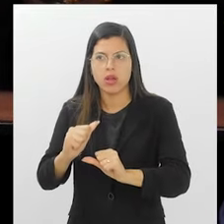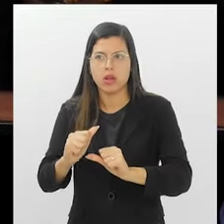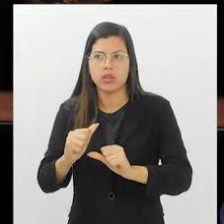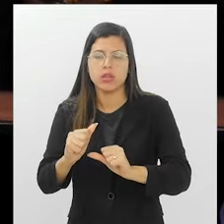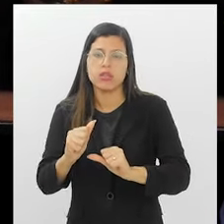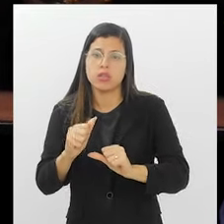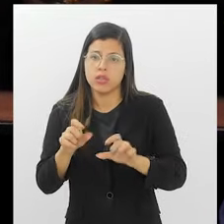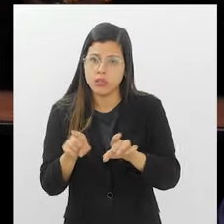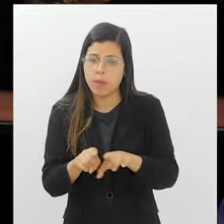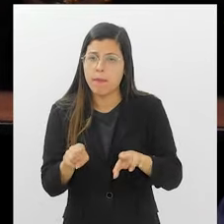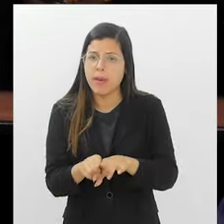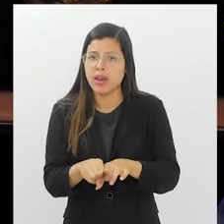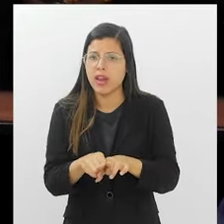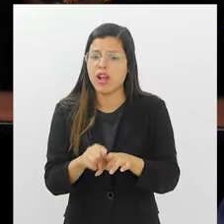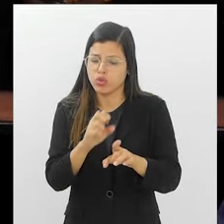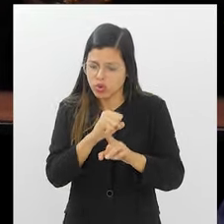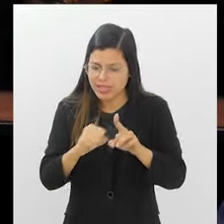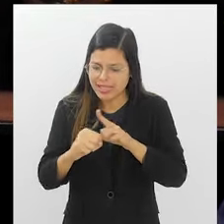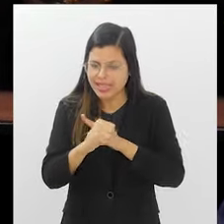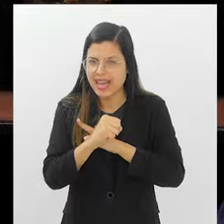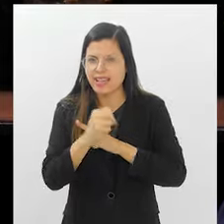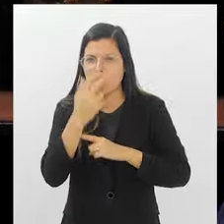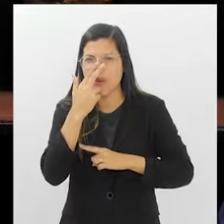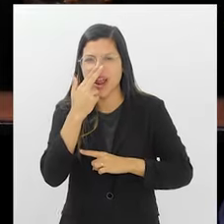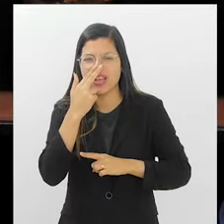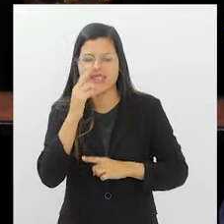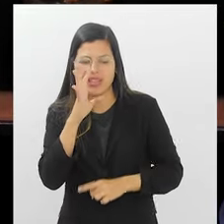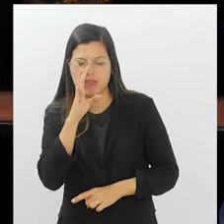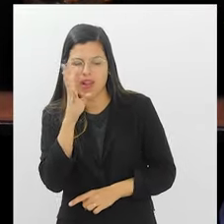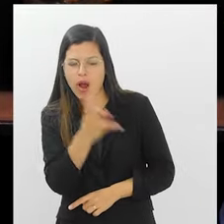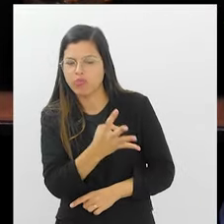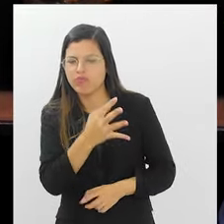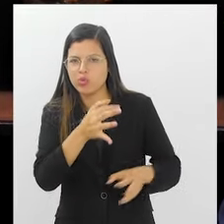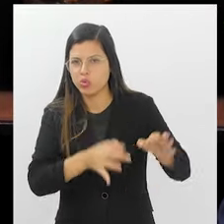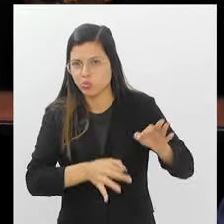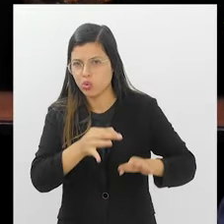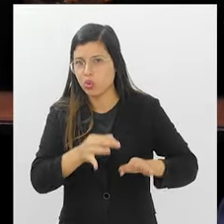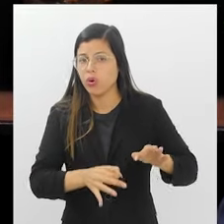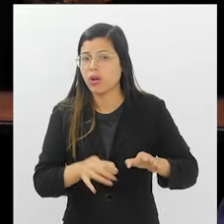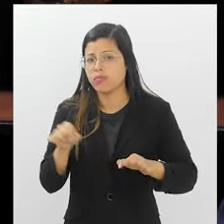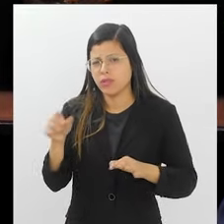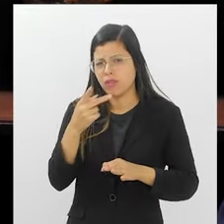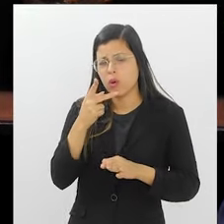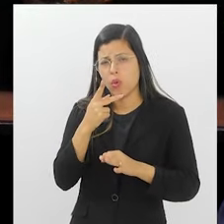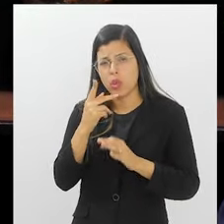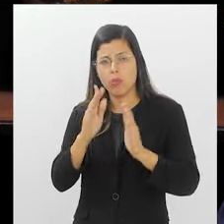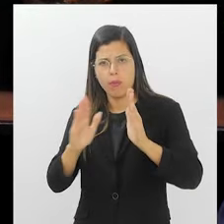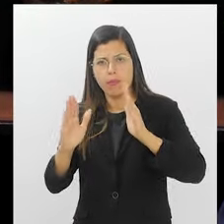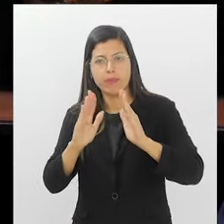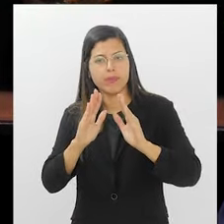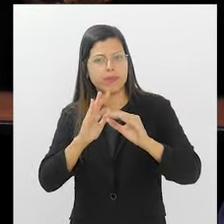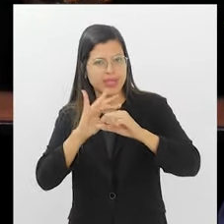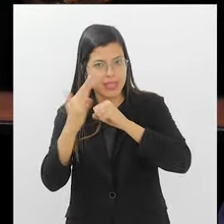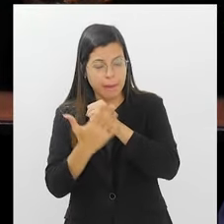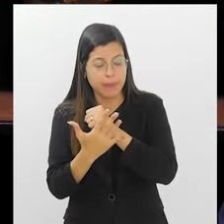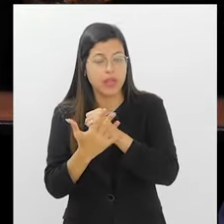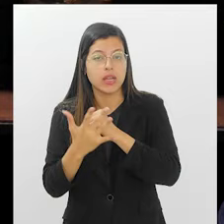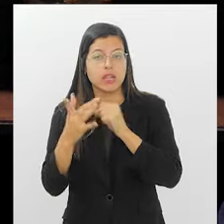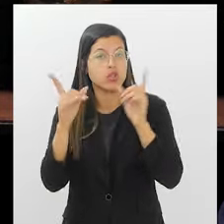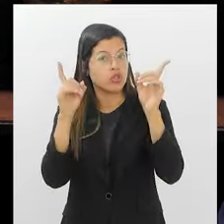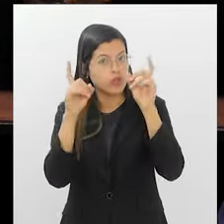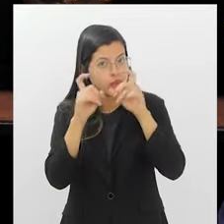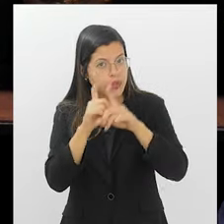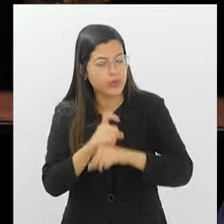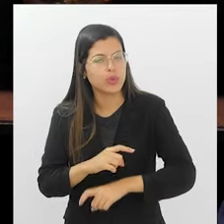alterações são julgadas pelo outro, né, por essa sociedade. Então, como você citou, na pandemia foi um momento muito difícil para todos